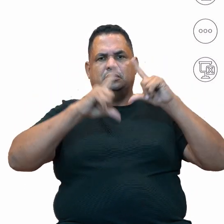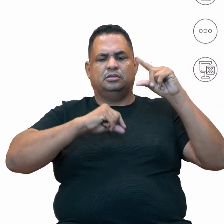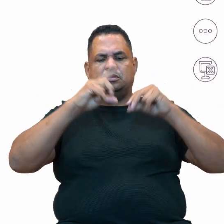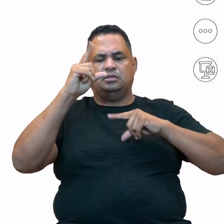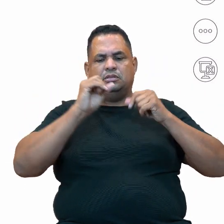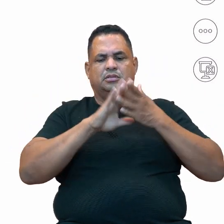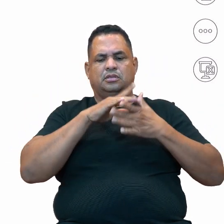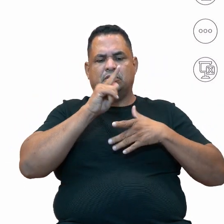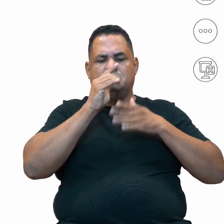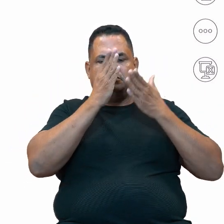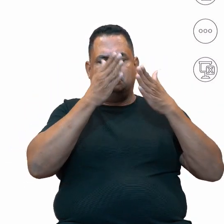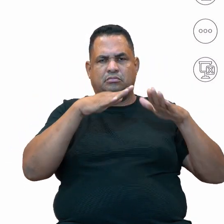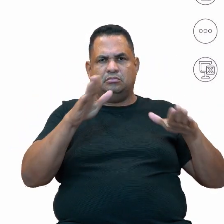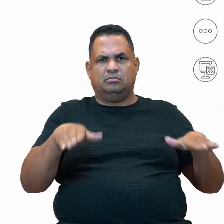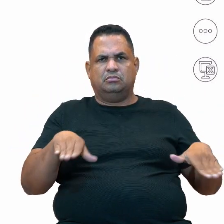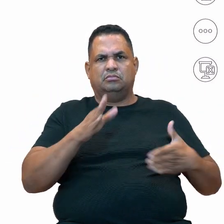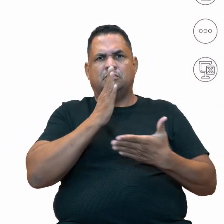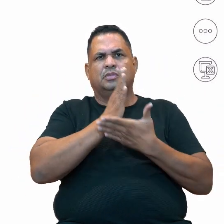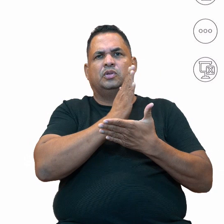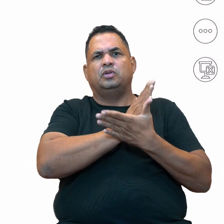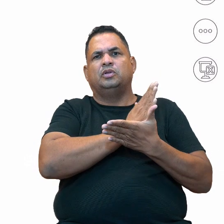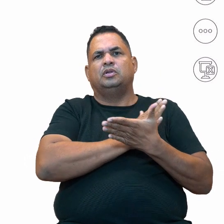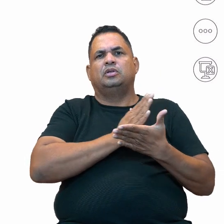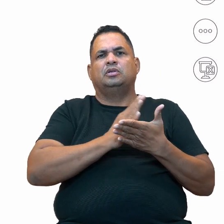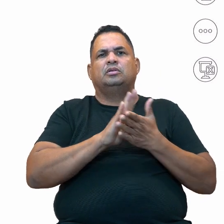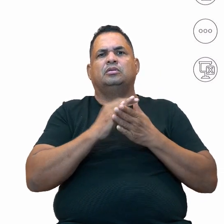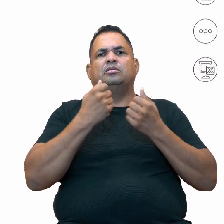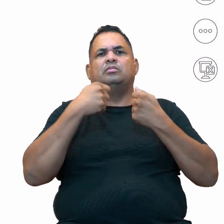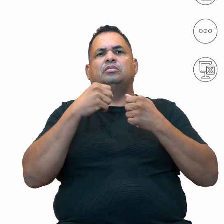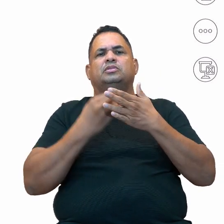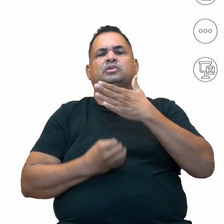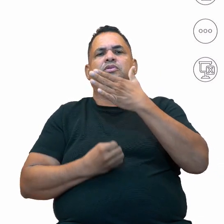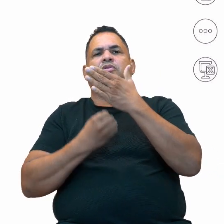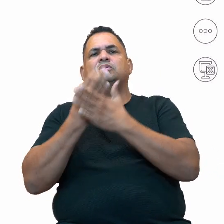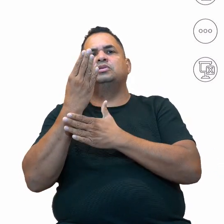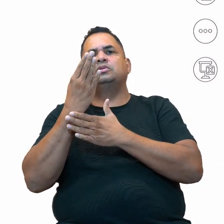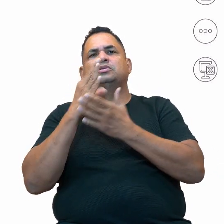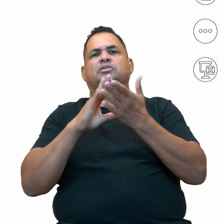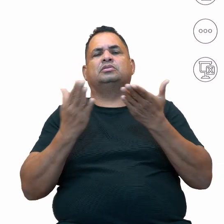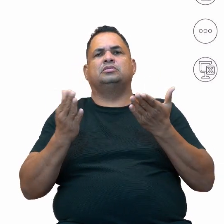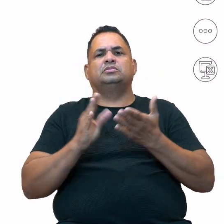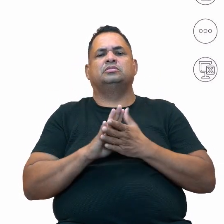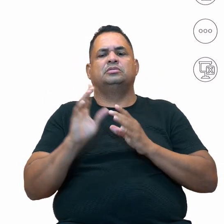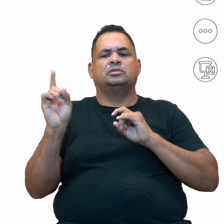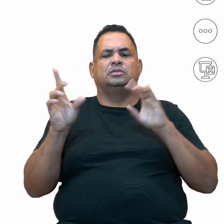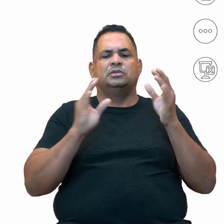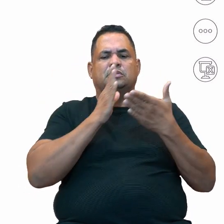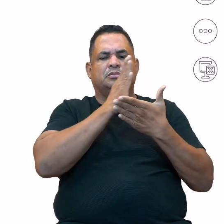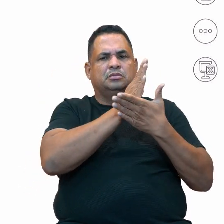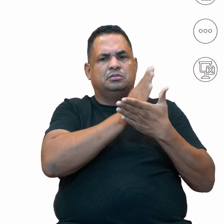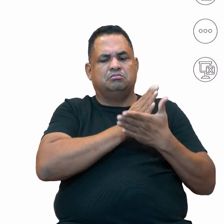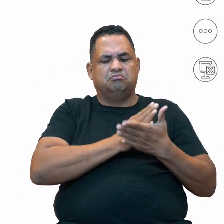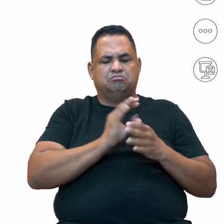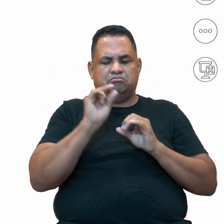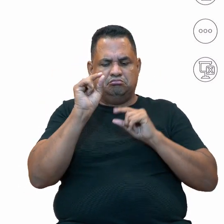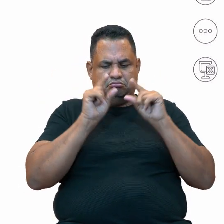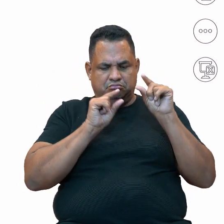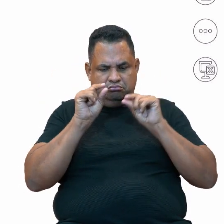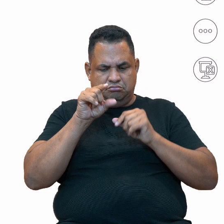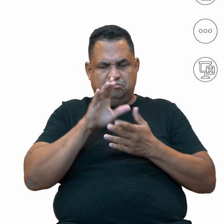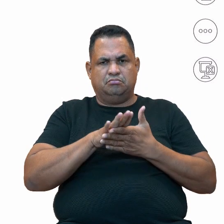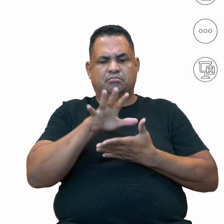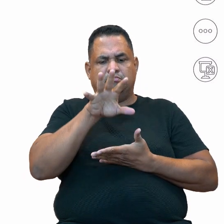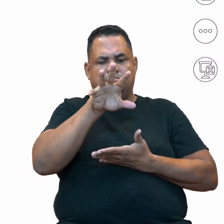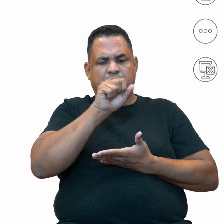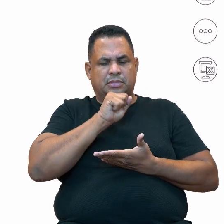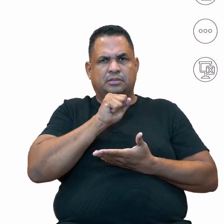Uma planária cortada em vários pedaços pode originar uma planária de cada pedacinho. Então, se eu pegar Aqui a gente